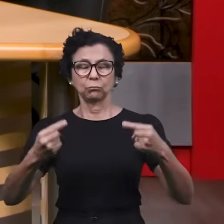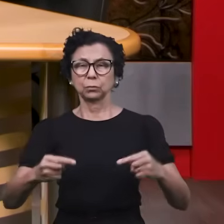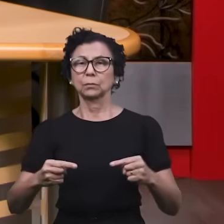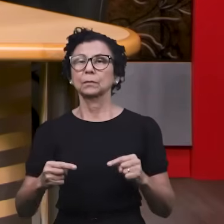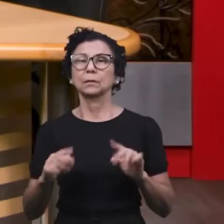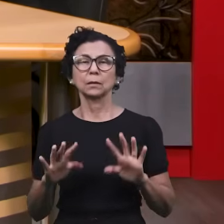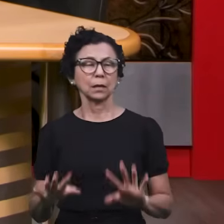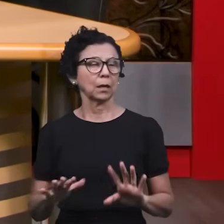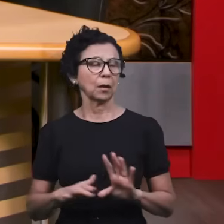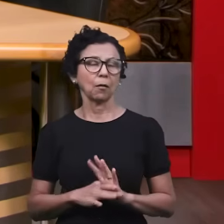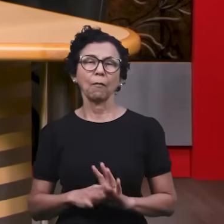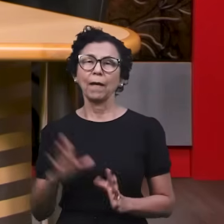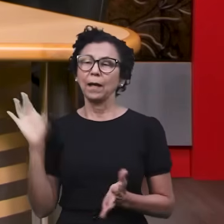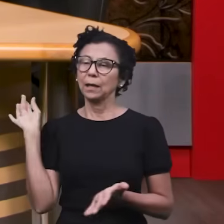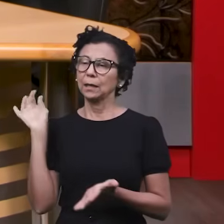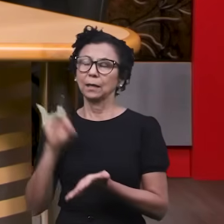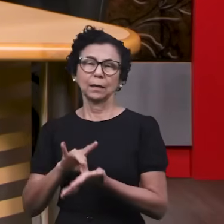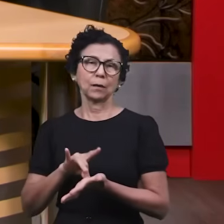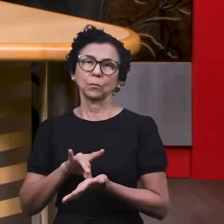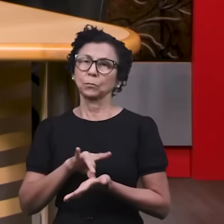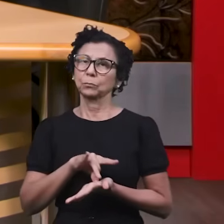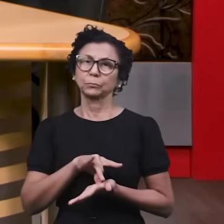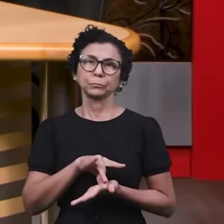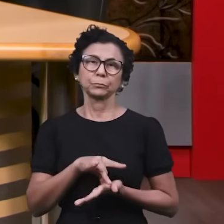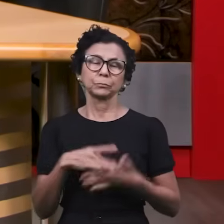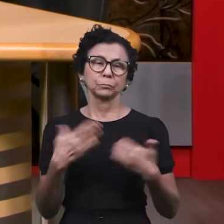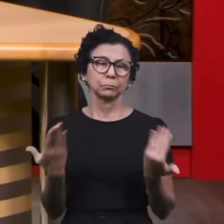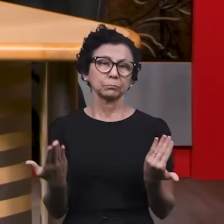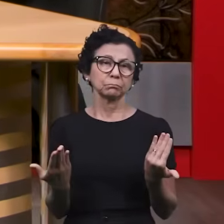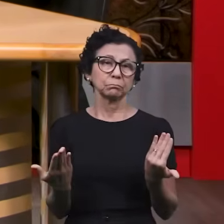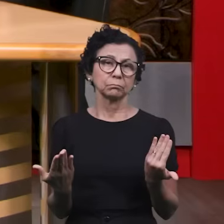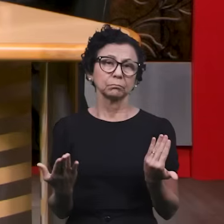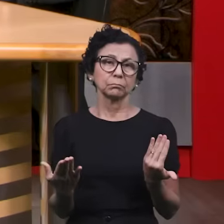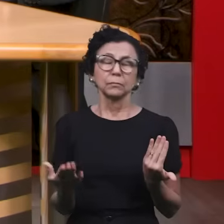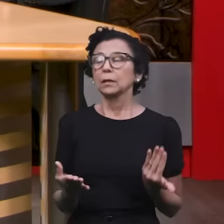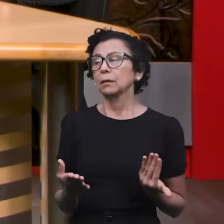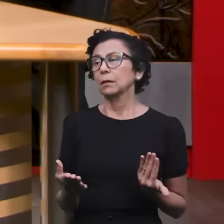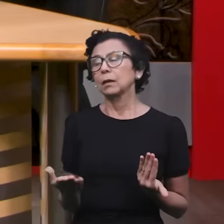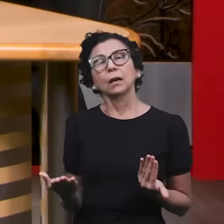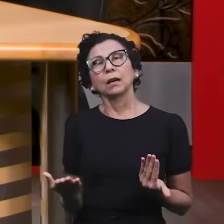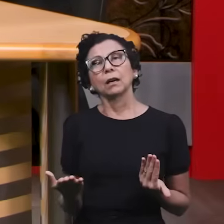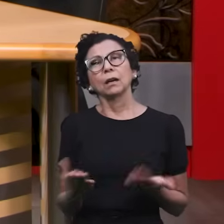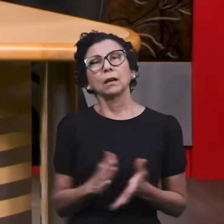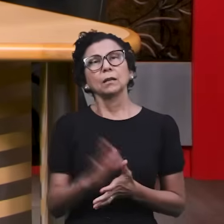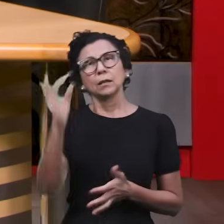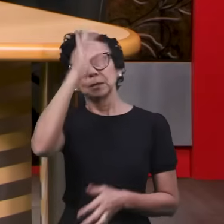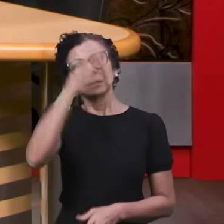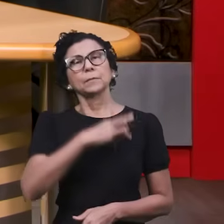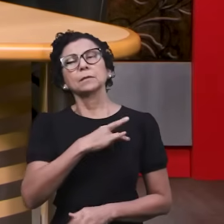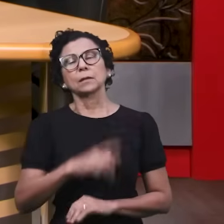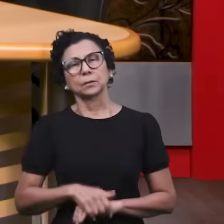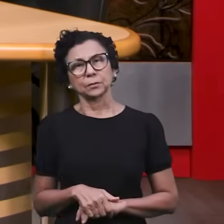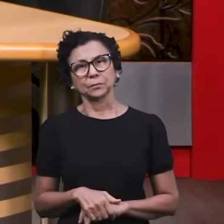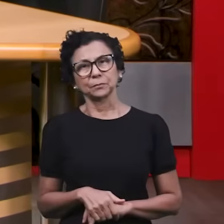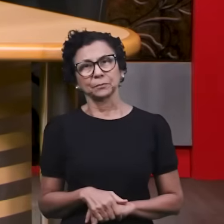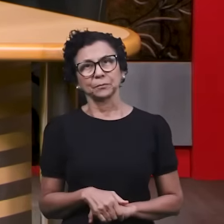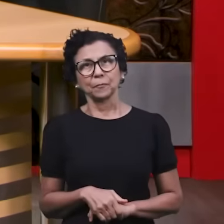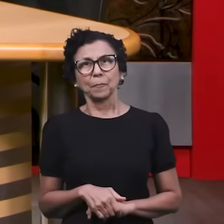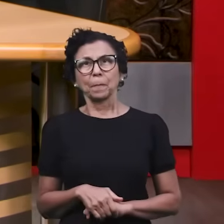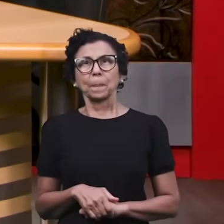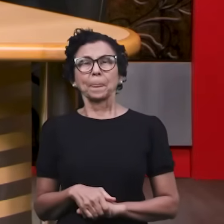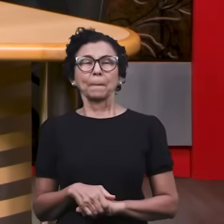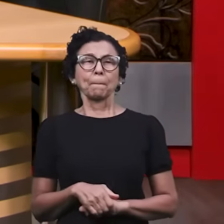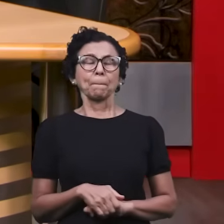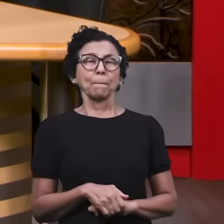é rígida e ela não tem contestação. Ponto. É você dizer assim, batismo com o Espírito Santo. Aí você